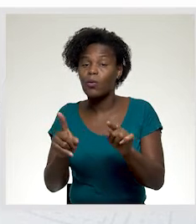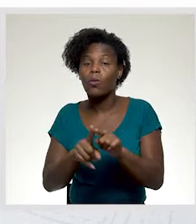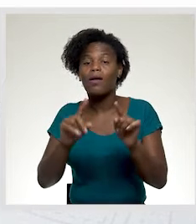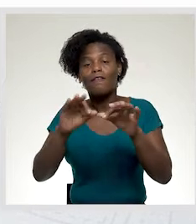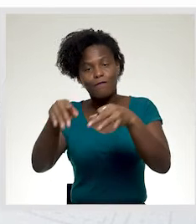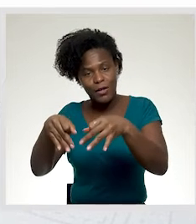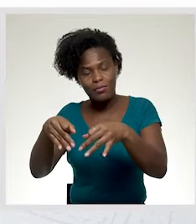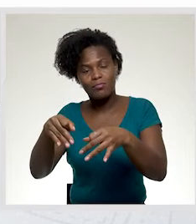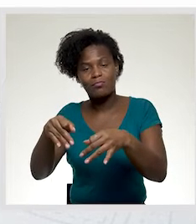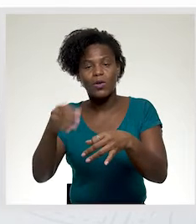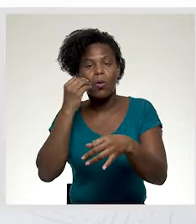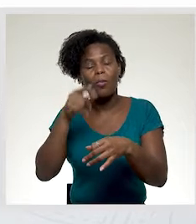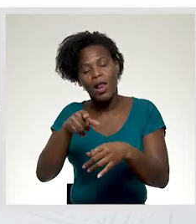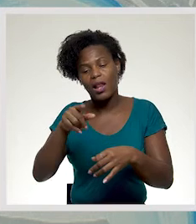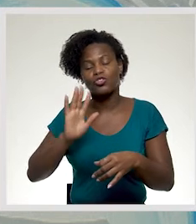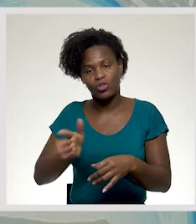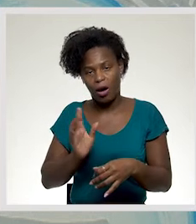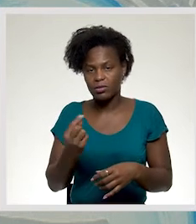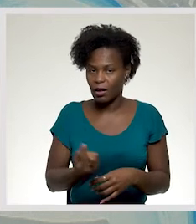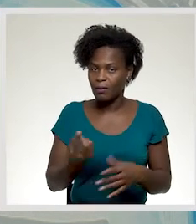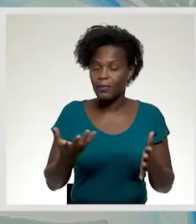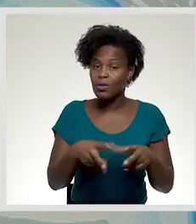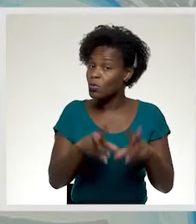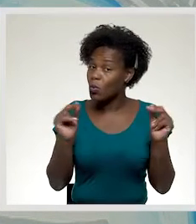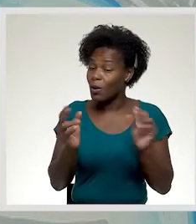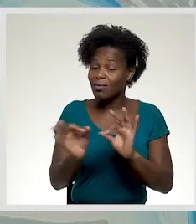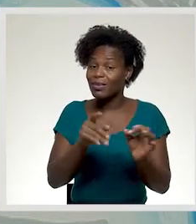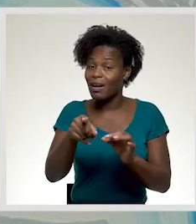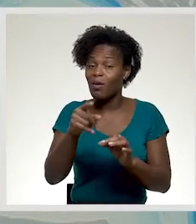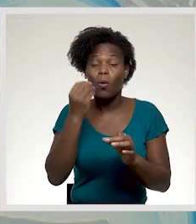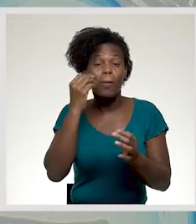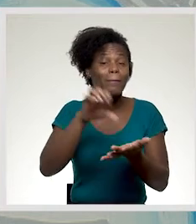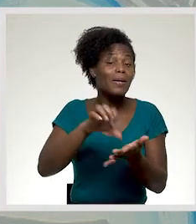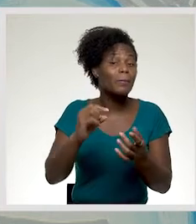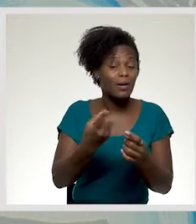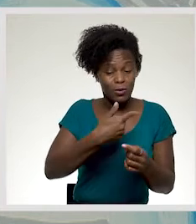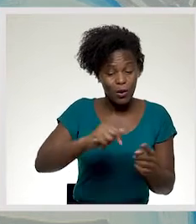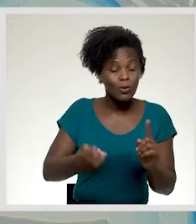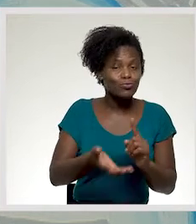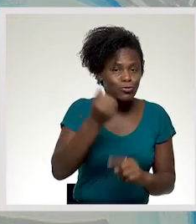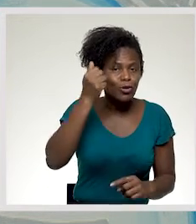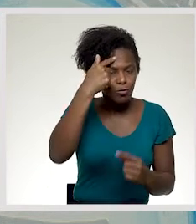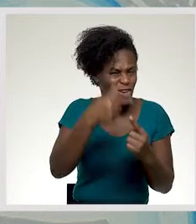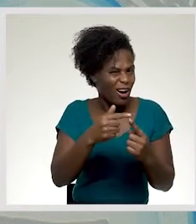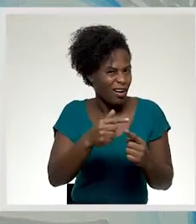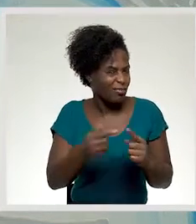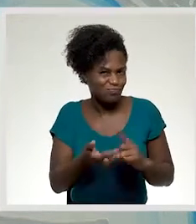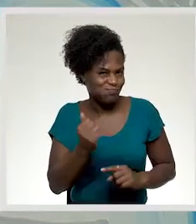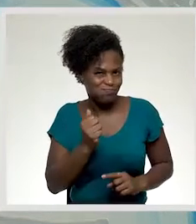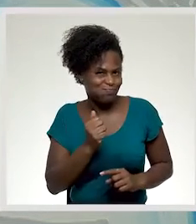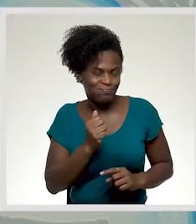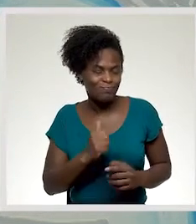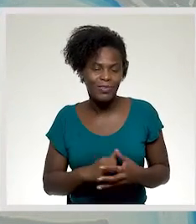um fim em si mesmo. Jamais devemos tratar o outro como um meio para nós atingirmos os